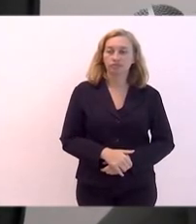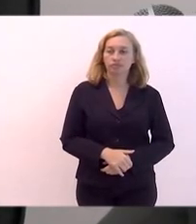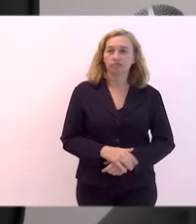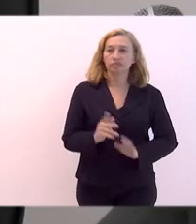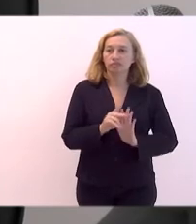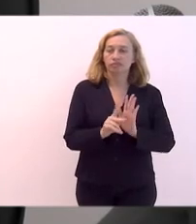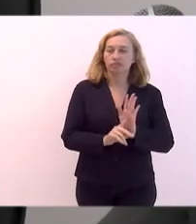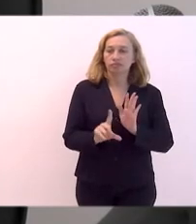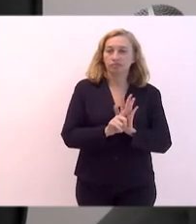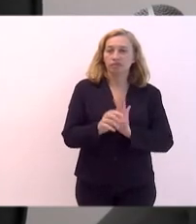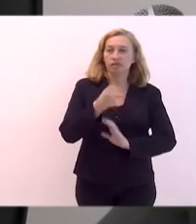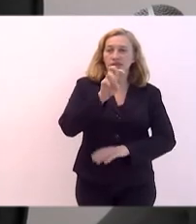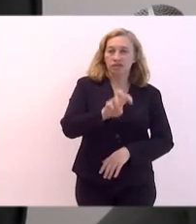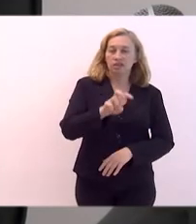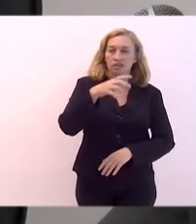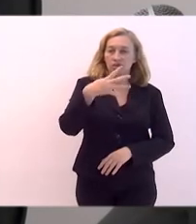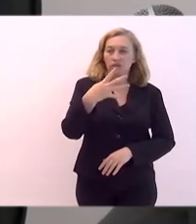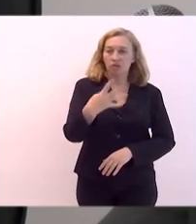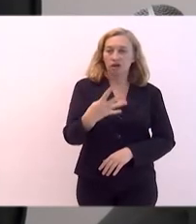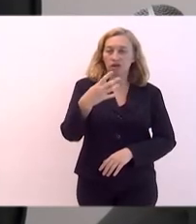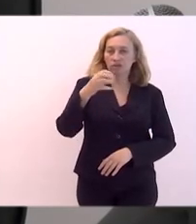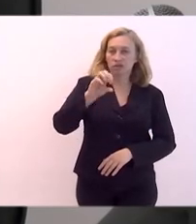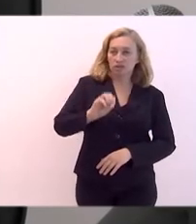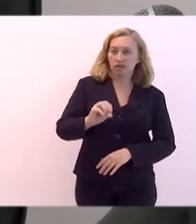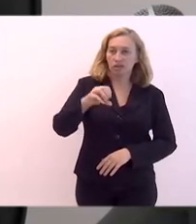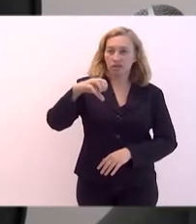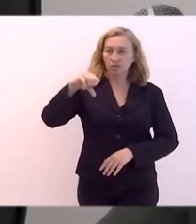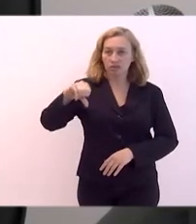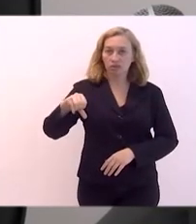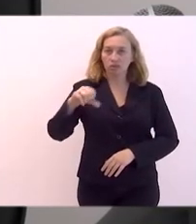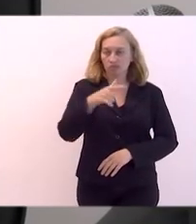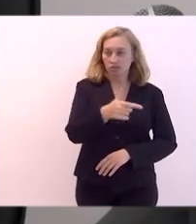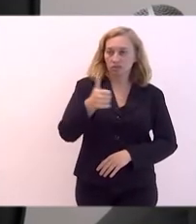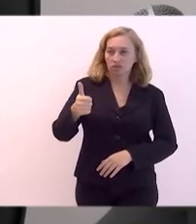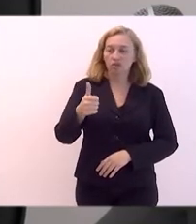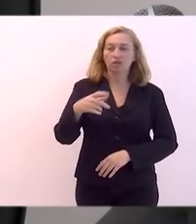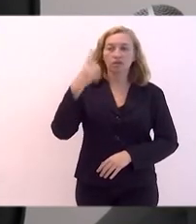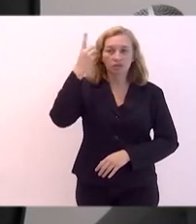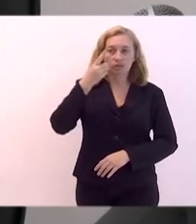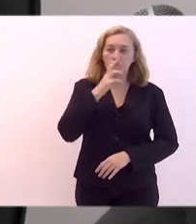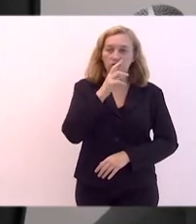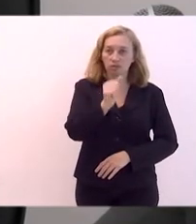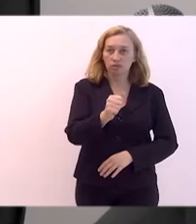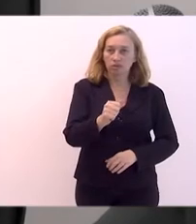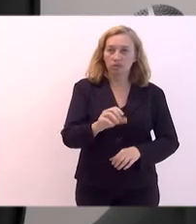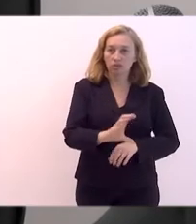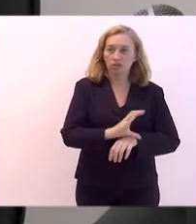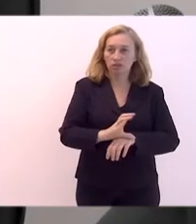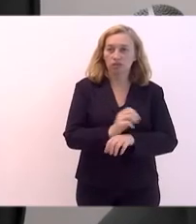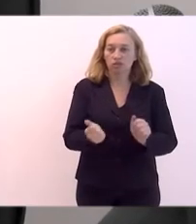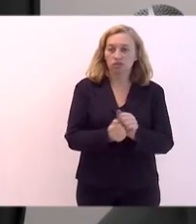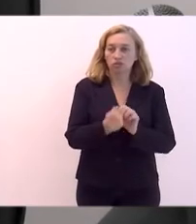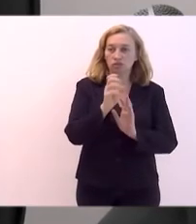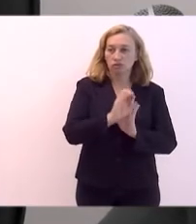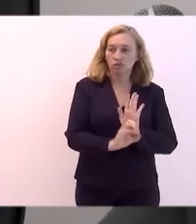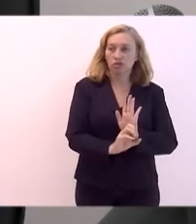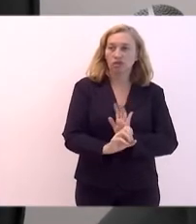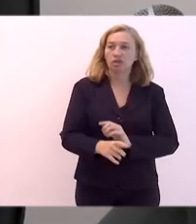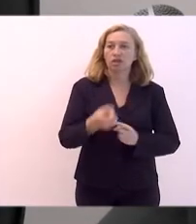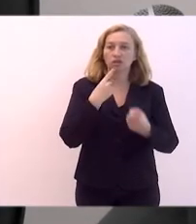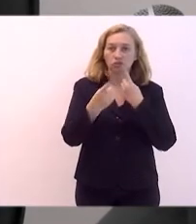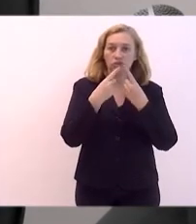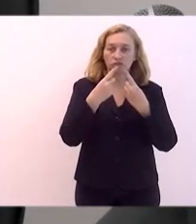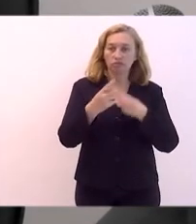Projeto de lei 5409-2022, autoria do deputado Rodrigo Amorim, parecer pela constitucionalidade com emendas. Em